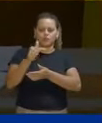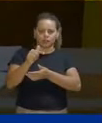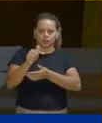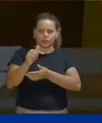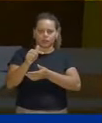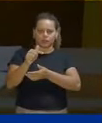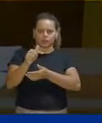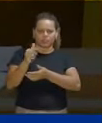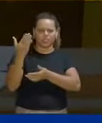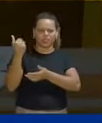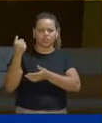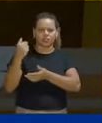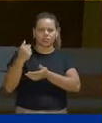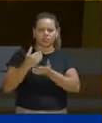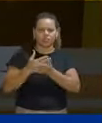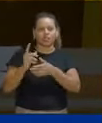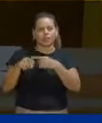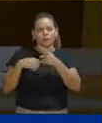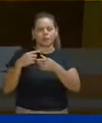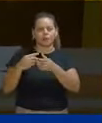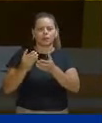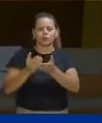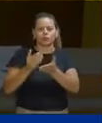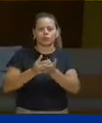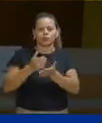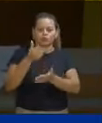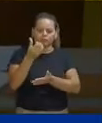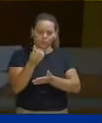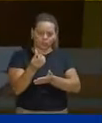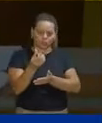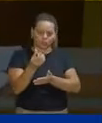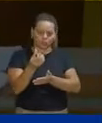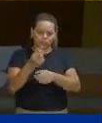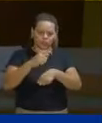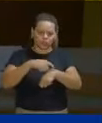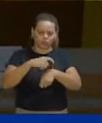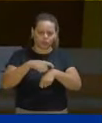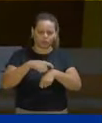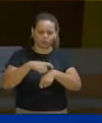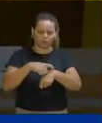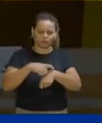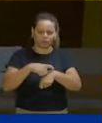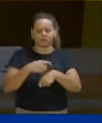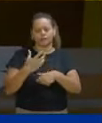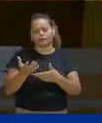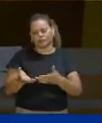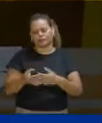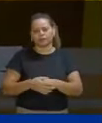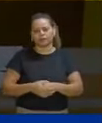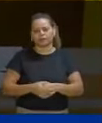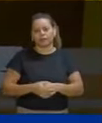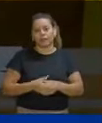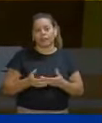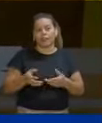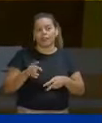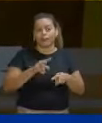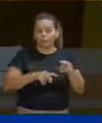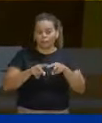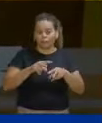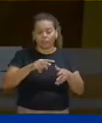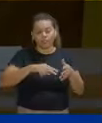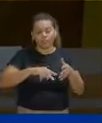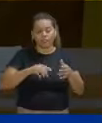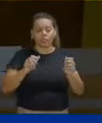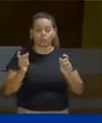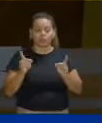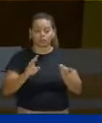nós antecipamos para as 16. Eu pedi aos colegas para avaliarem e nós colocaríamos. Então, eu espero que esse tempo tenha